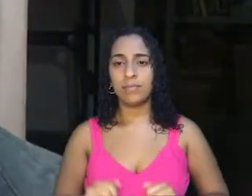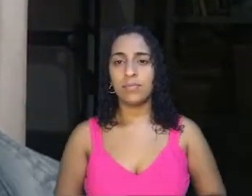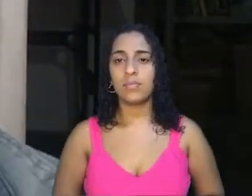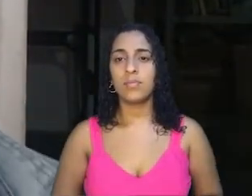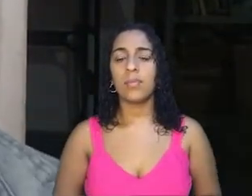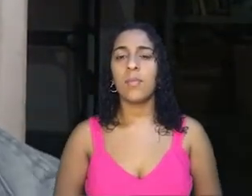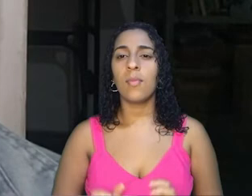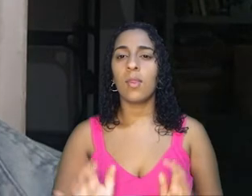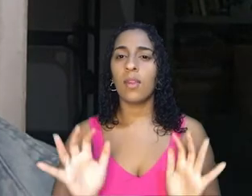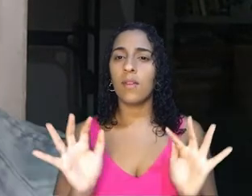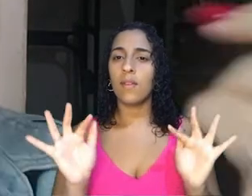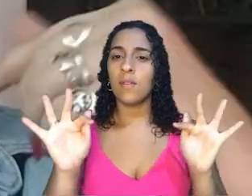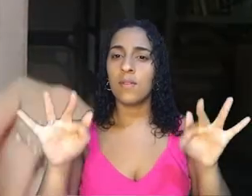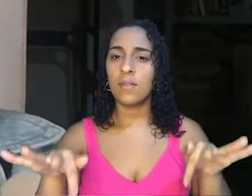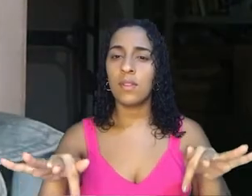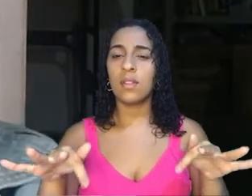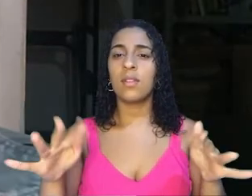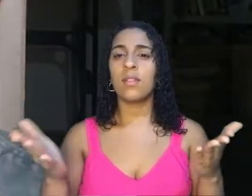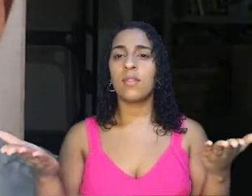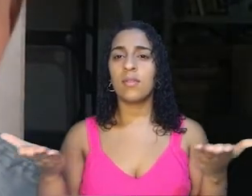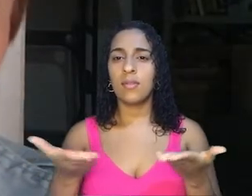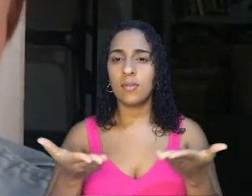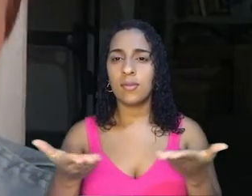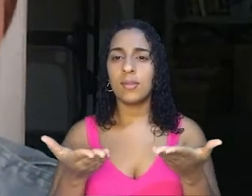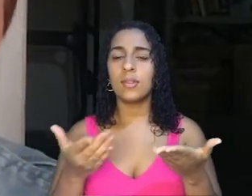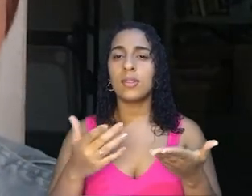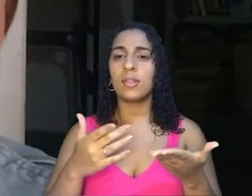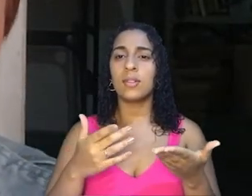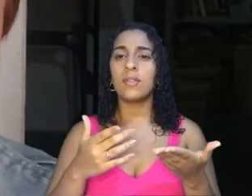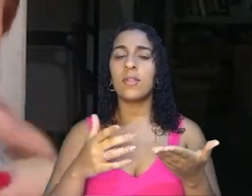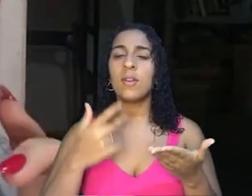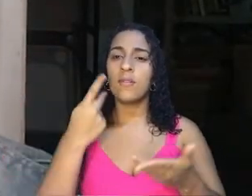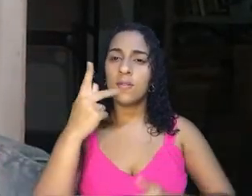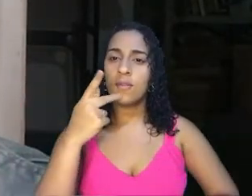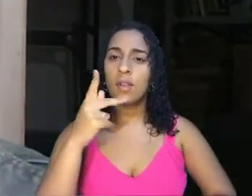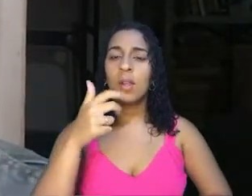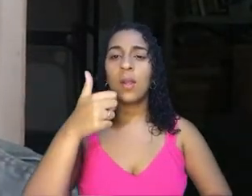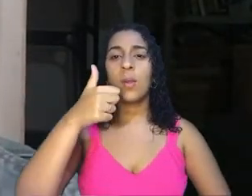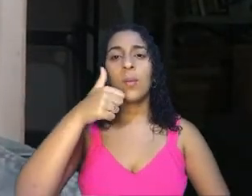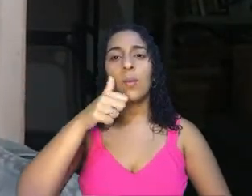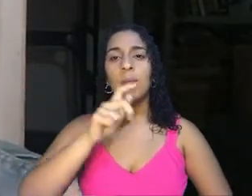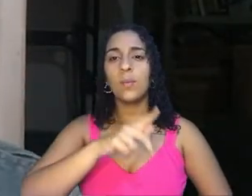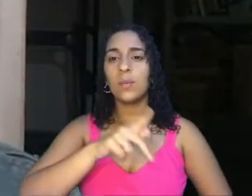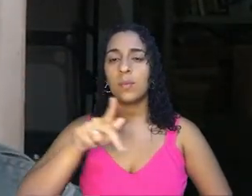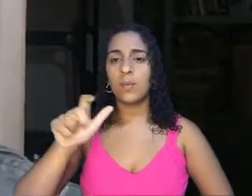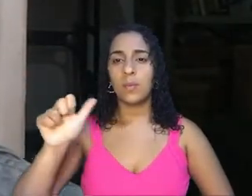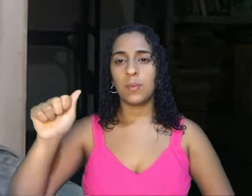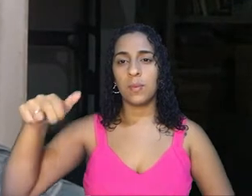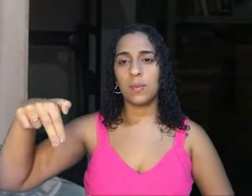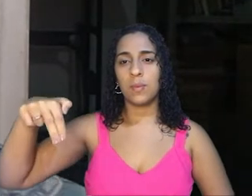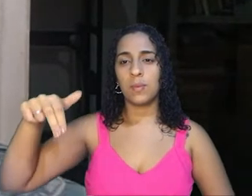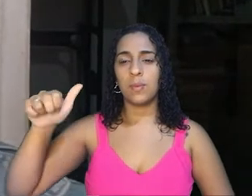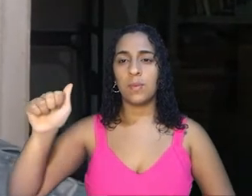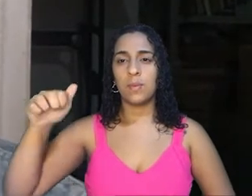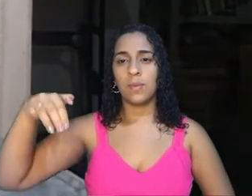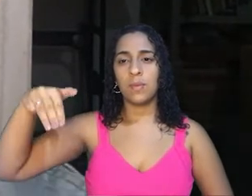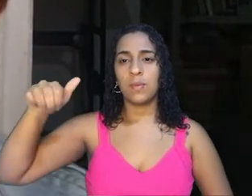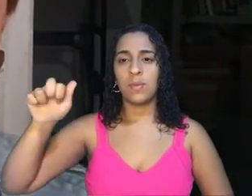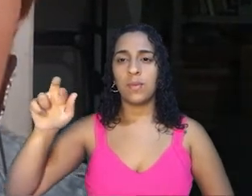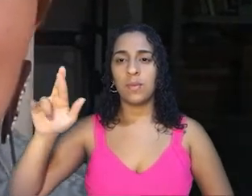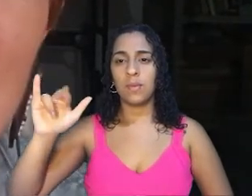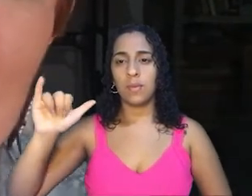aí finalizo retomando o que a professora Ana Maria Veiga traz no seu subtítulo